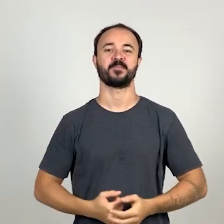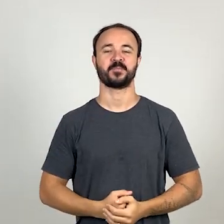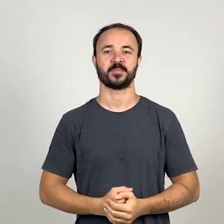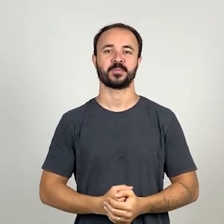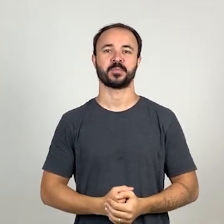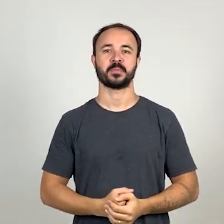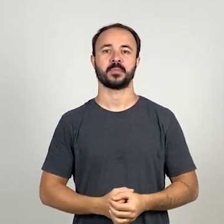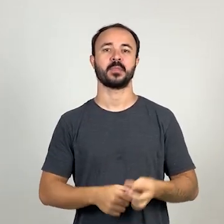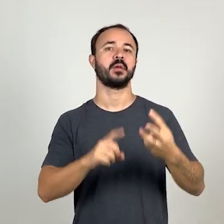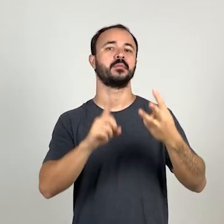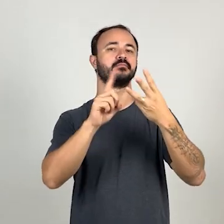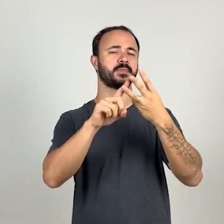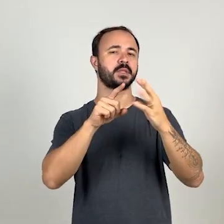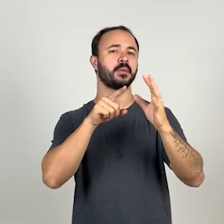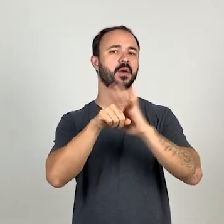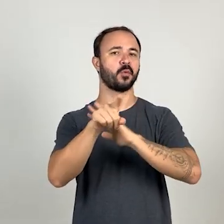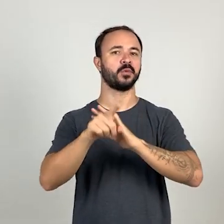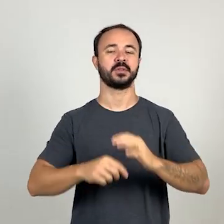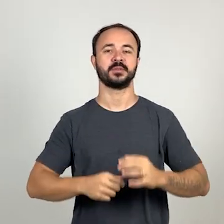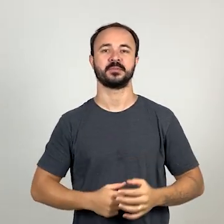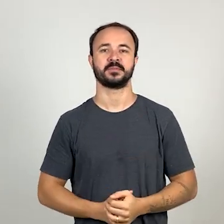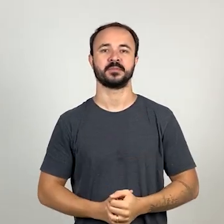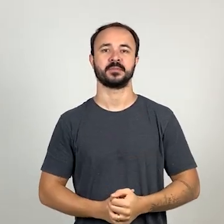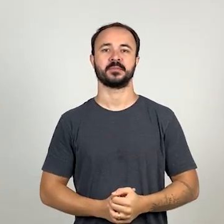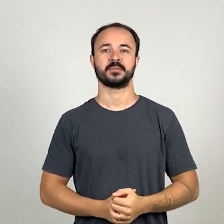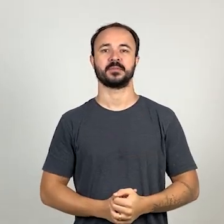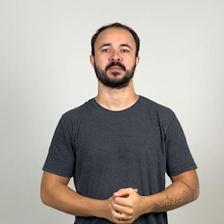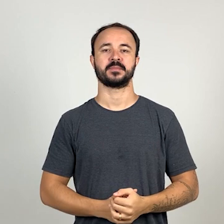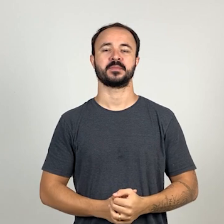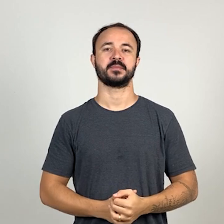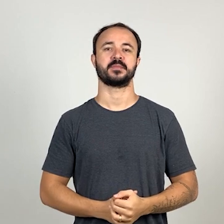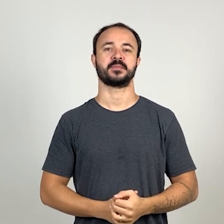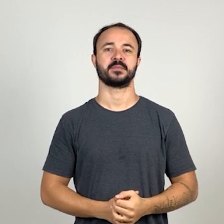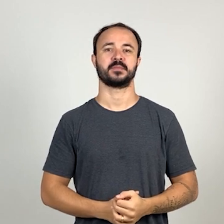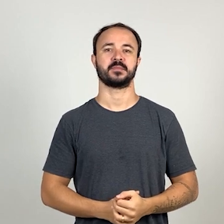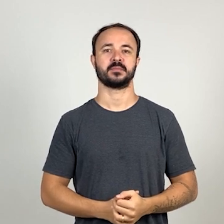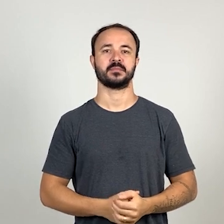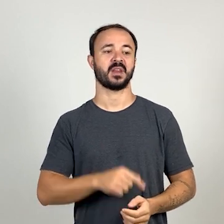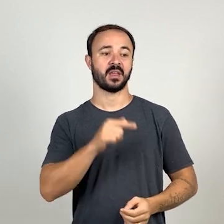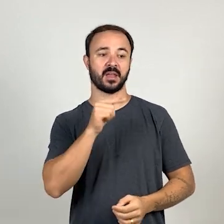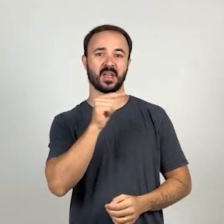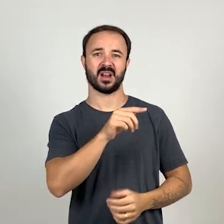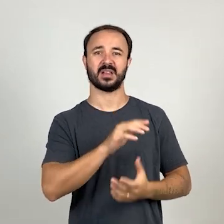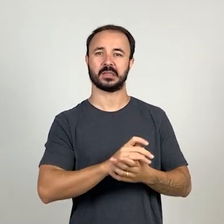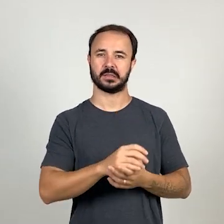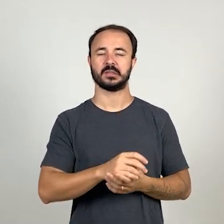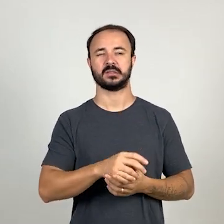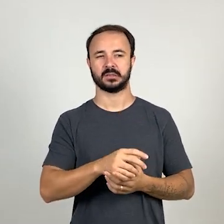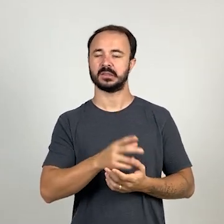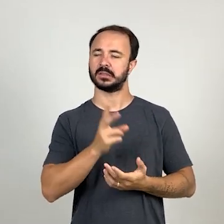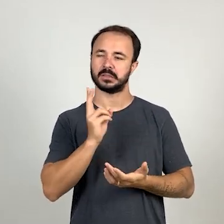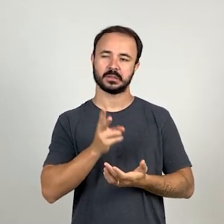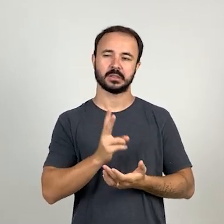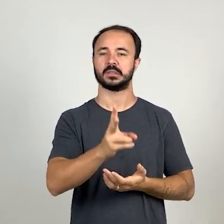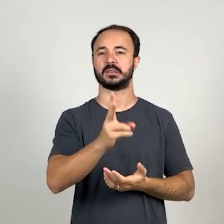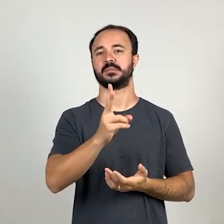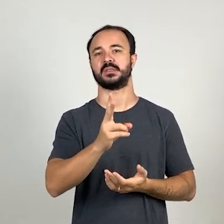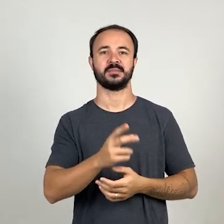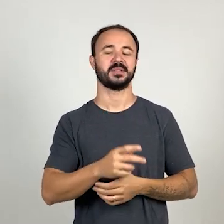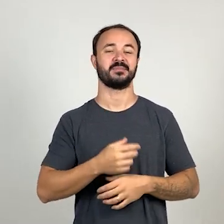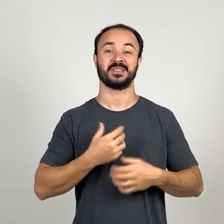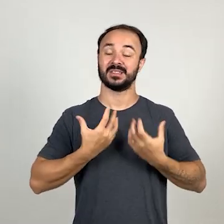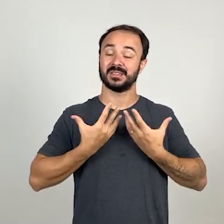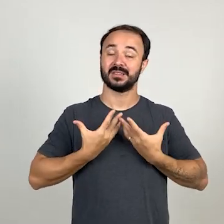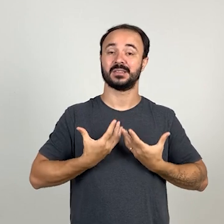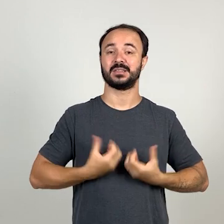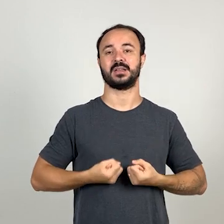Mais uma, let's go. She's usually tired in the morning. Ela normalmente está cansada pela